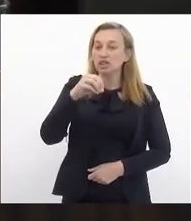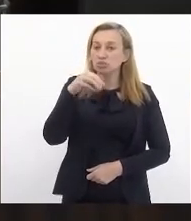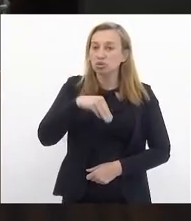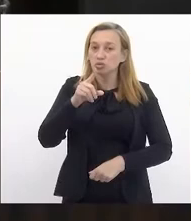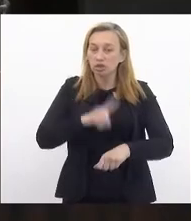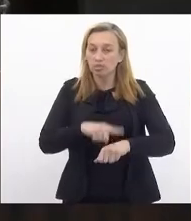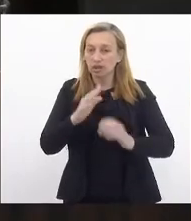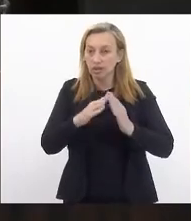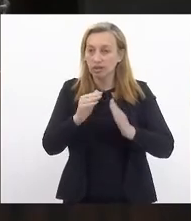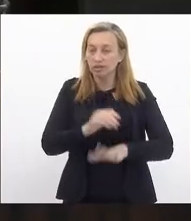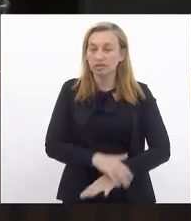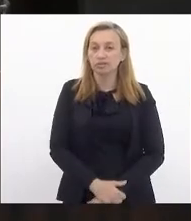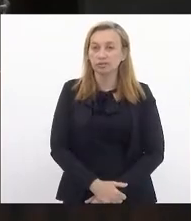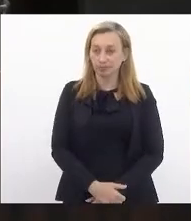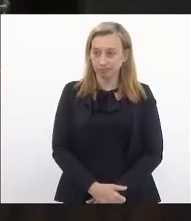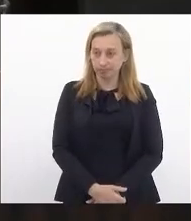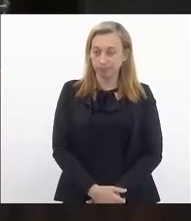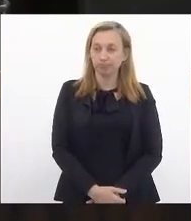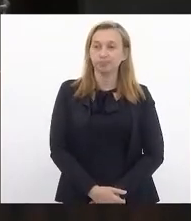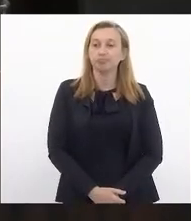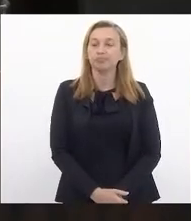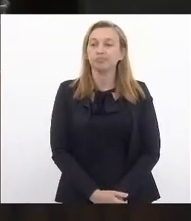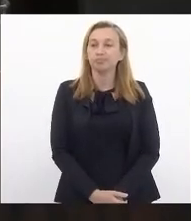10 minutos no tempo do regimental